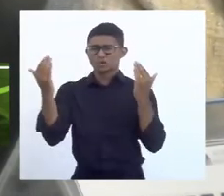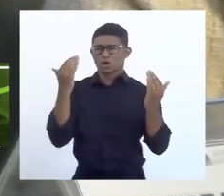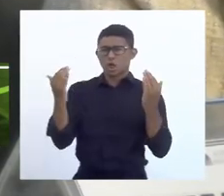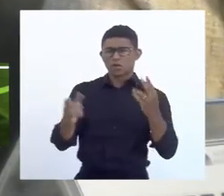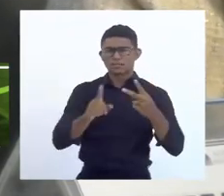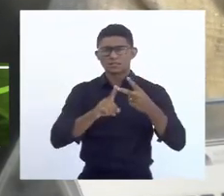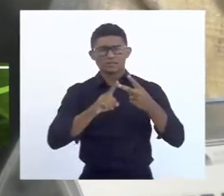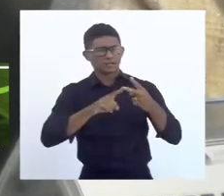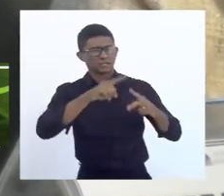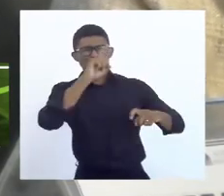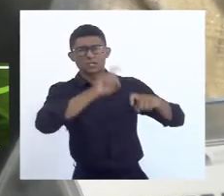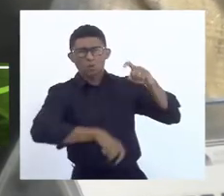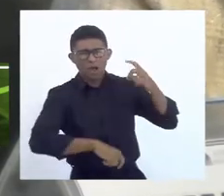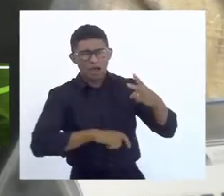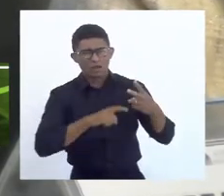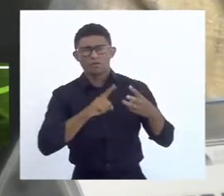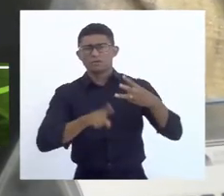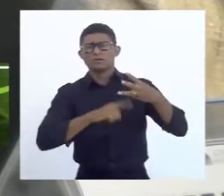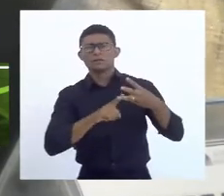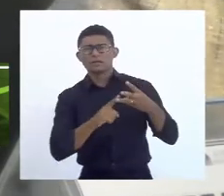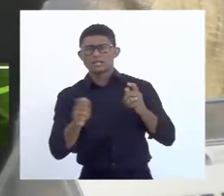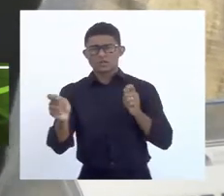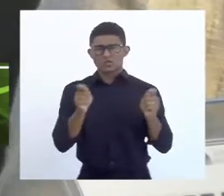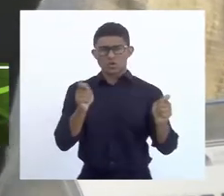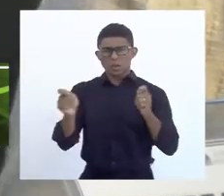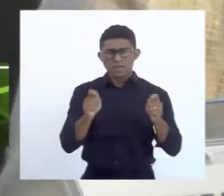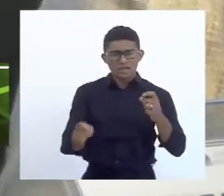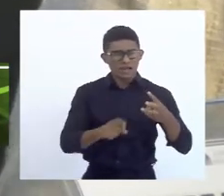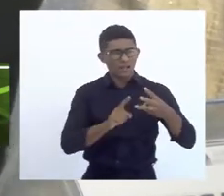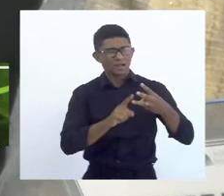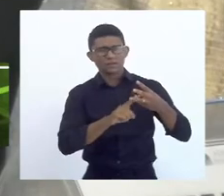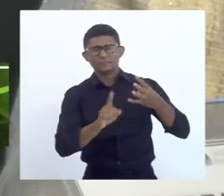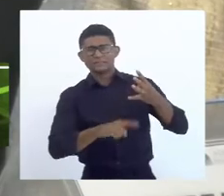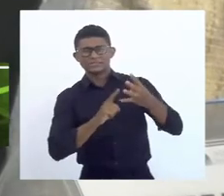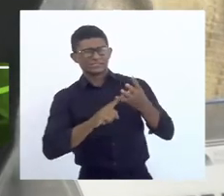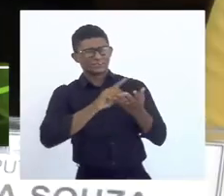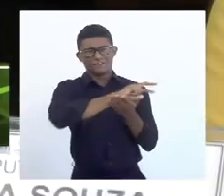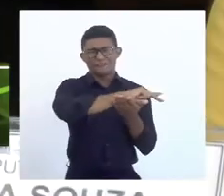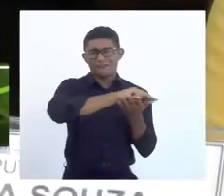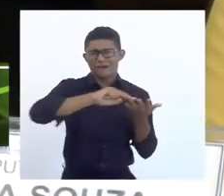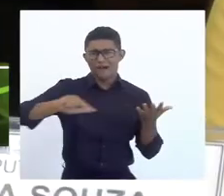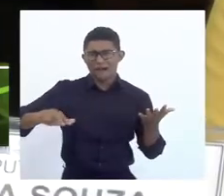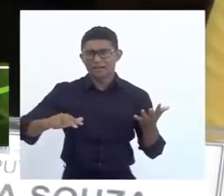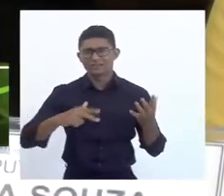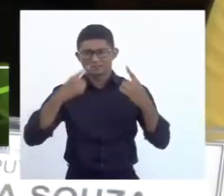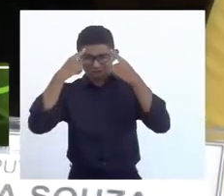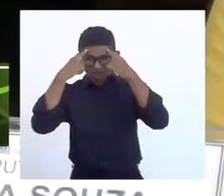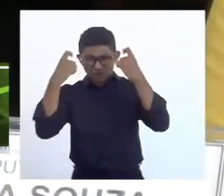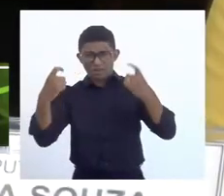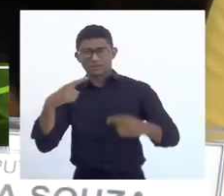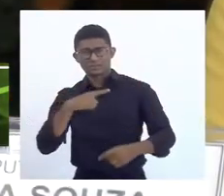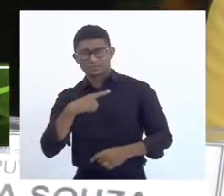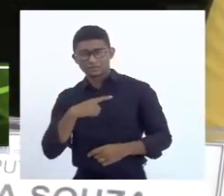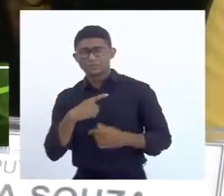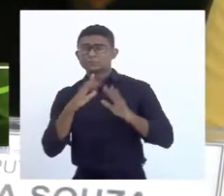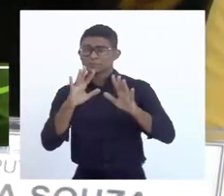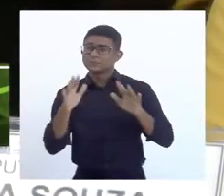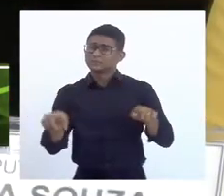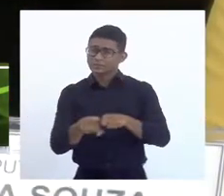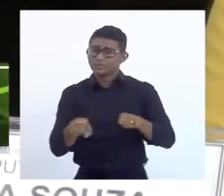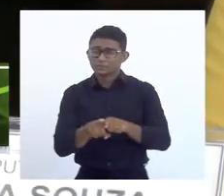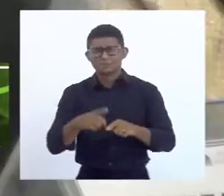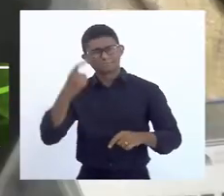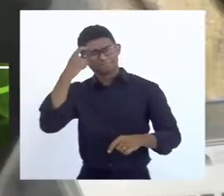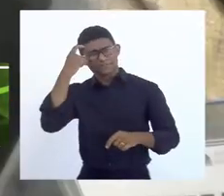sexual, econômica e também patrimonial, mas que a expressão, né, a forma como esses tipos irão